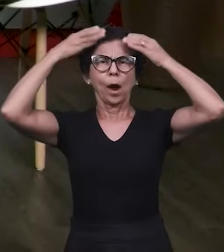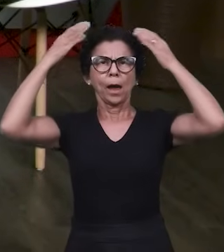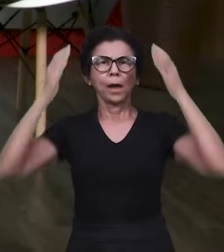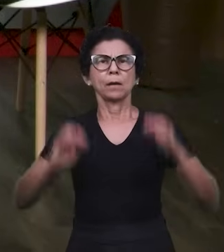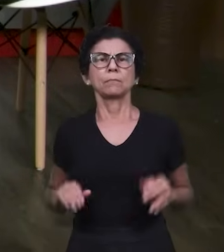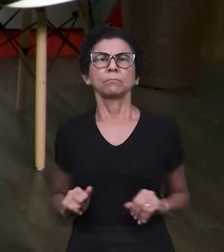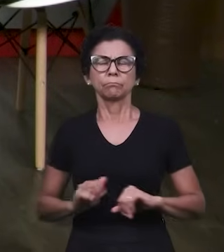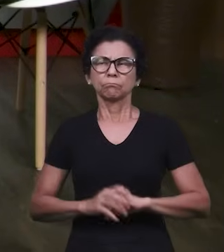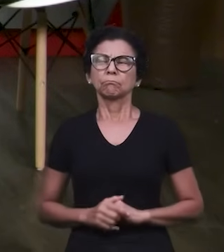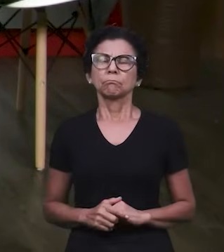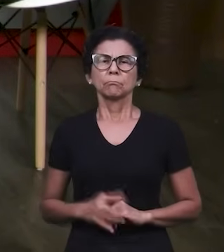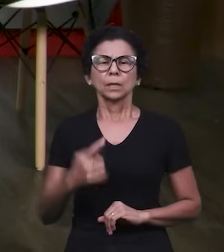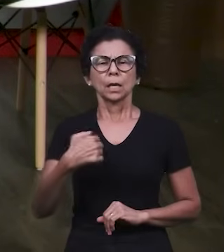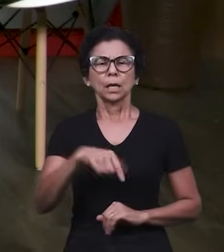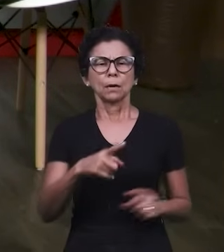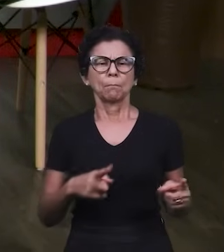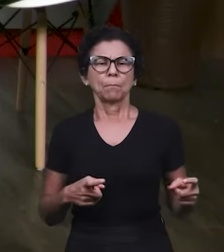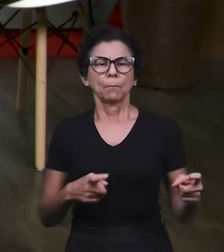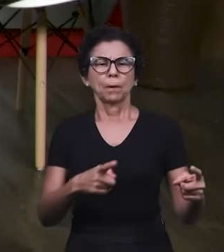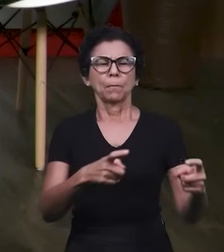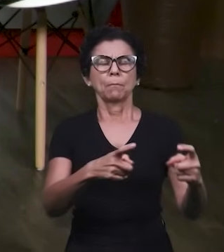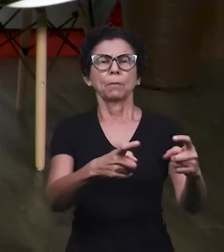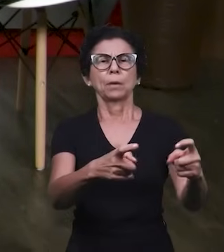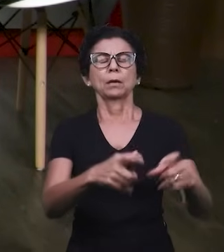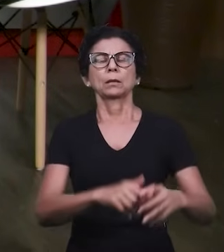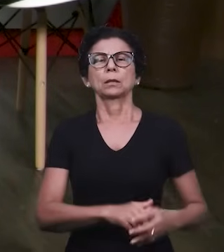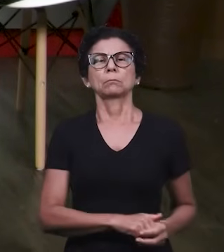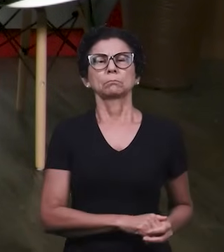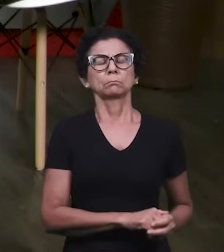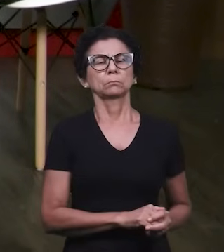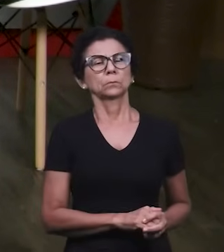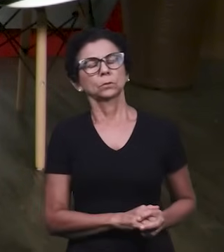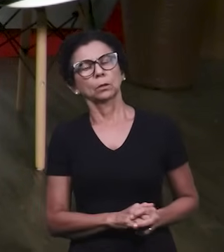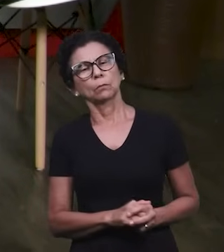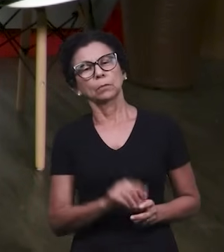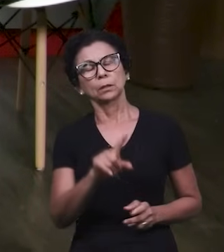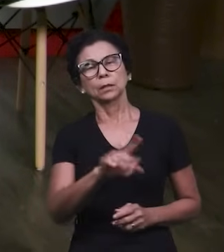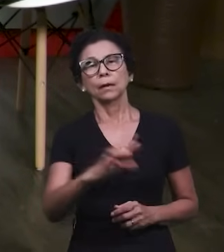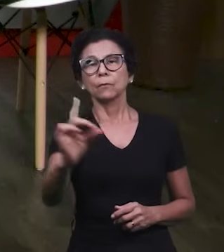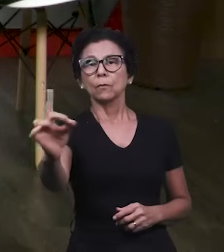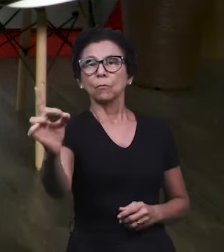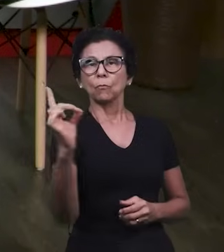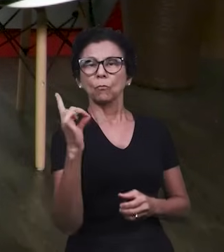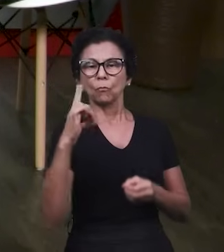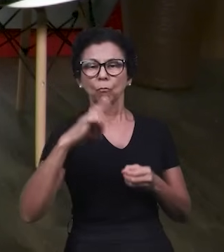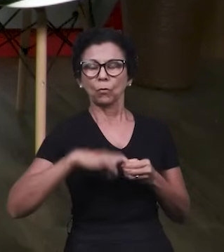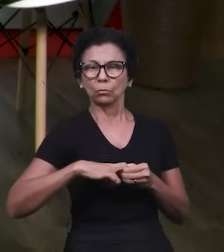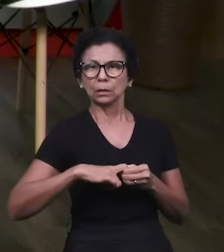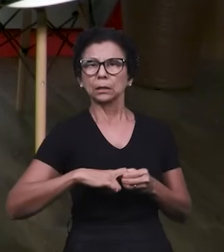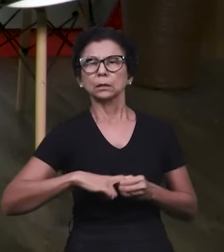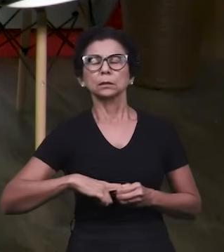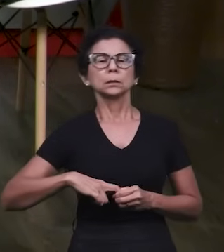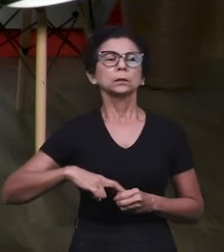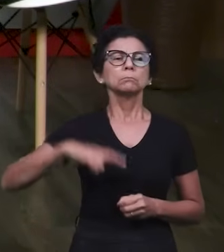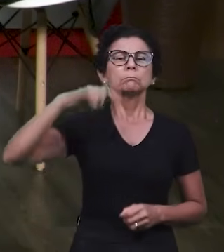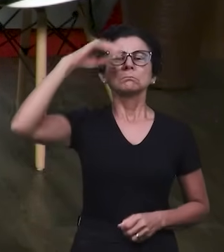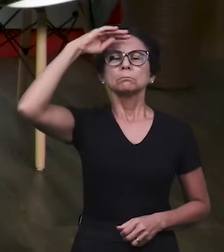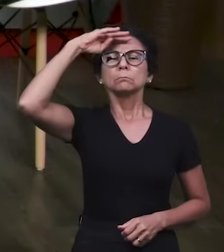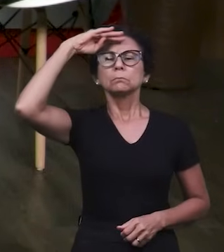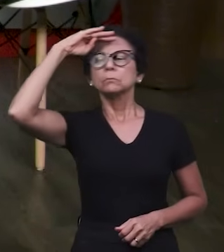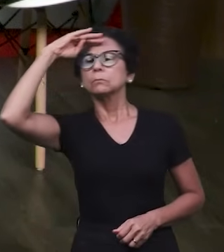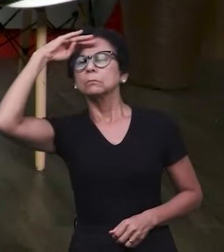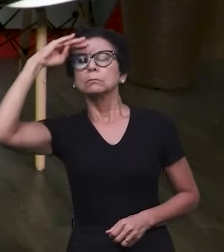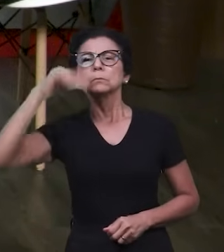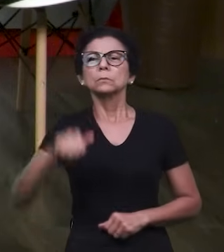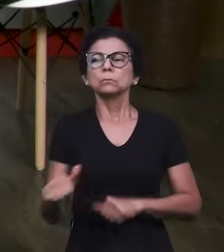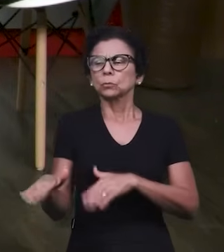ele voltava. Então eles viam ao longe ali o exército daquele rei da cidade,